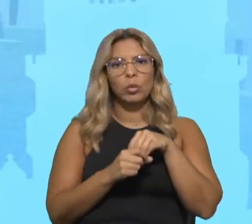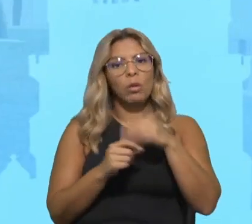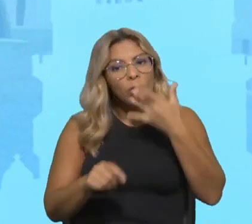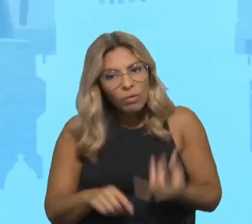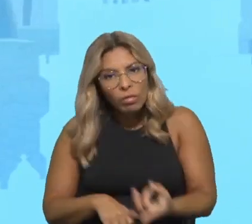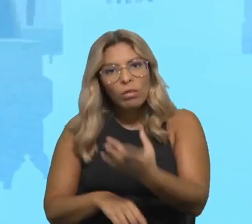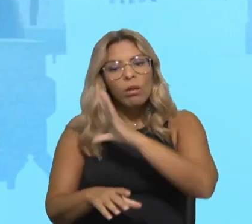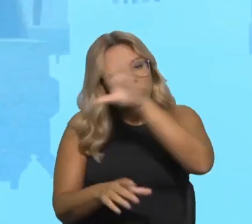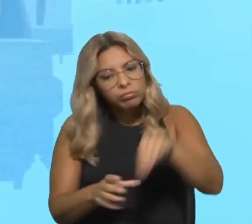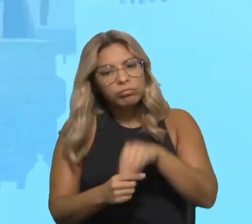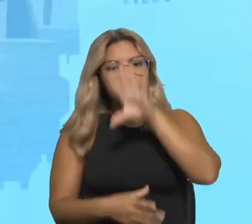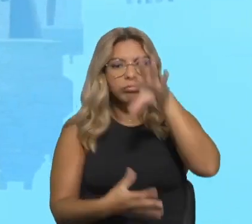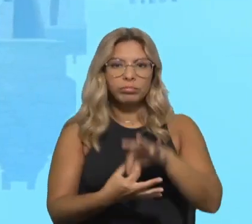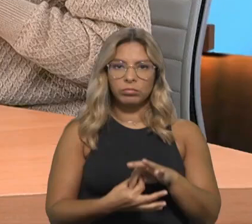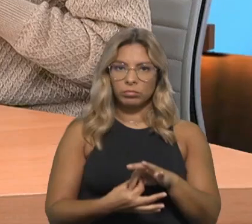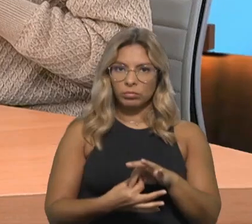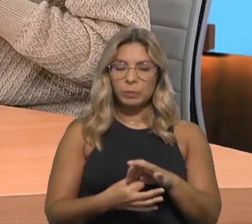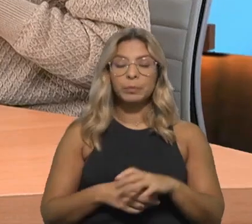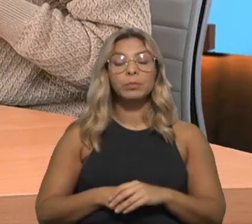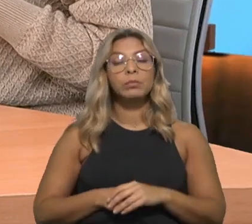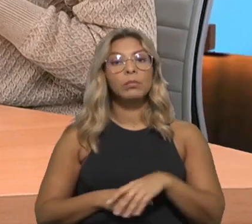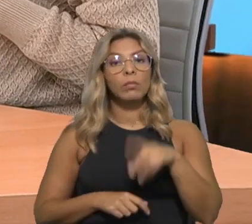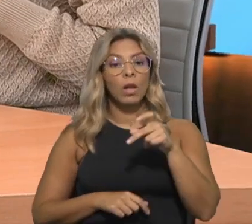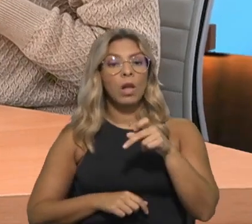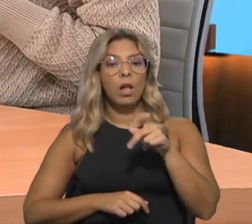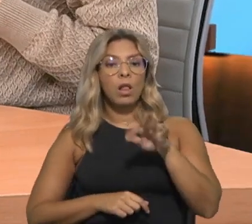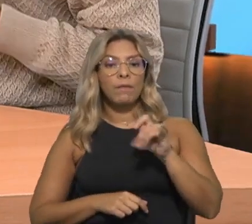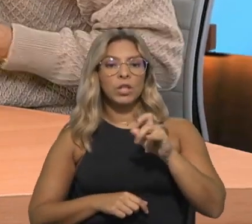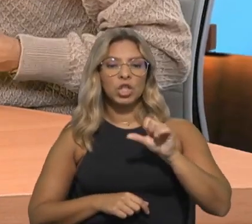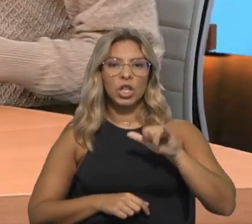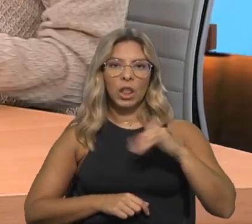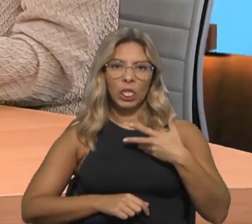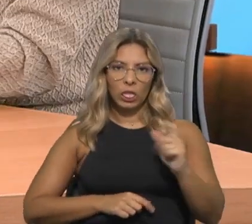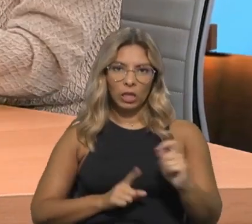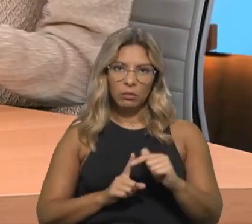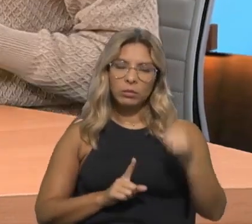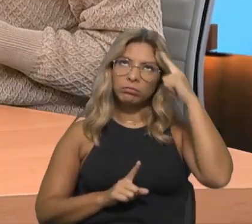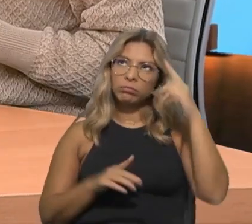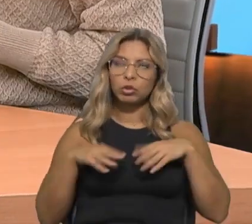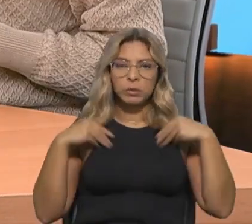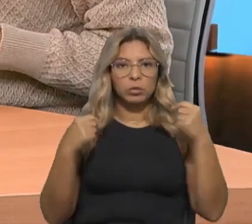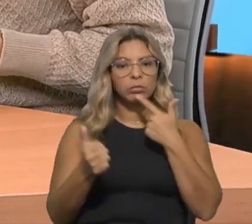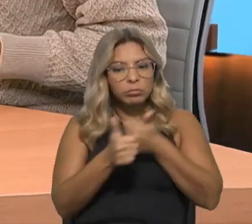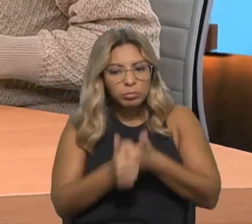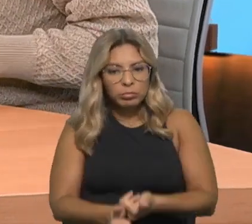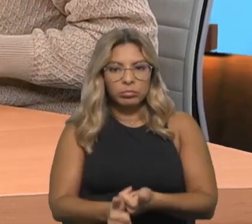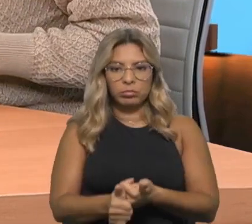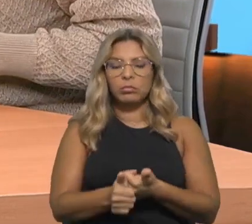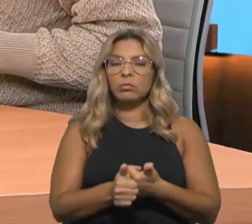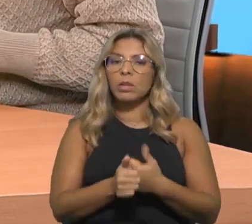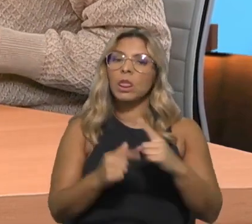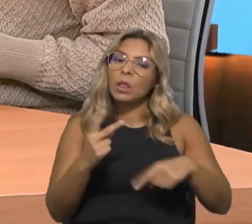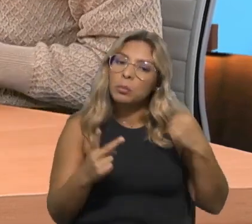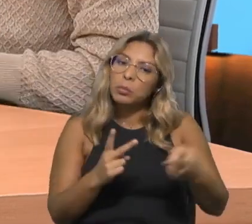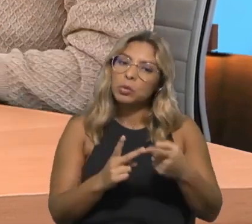tudo envolvem o seminário de alfragide com o centro de espiritualidade para mim é uma identidade tal que depois é